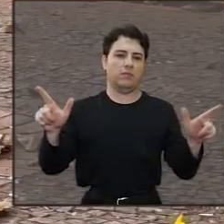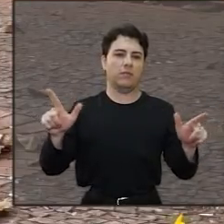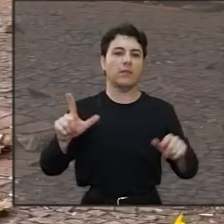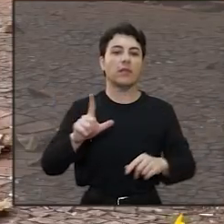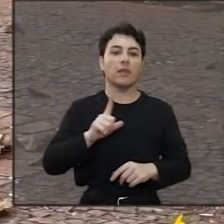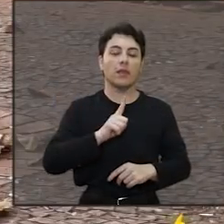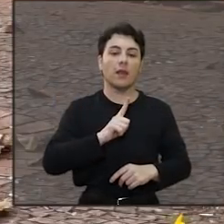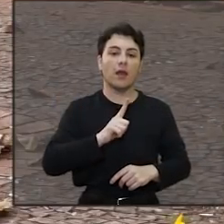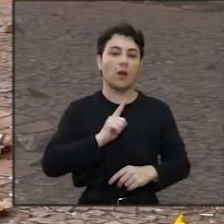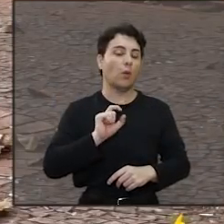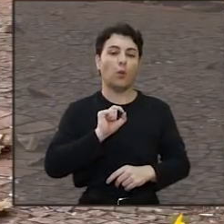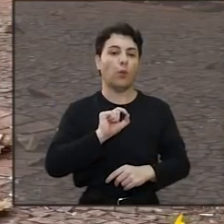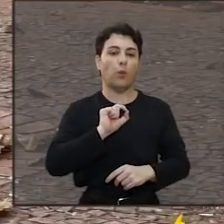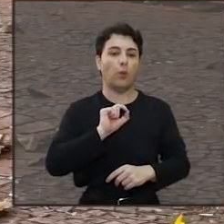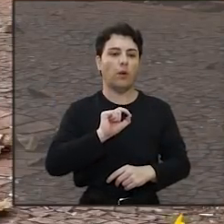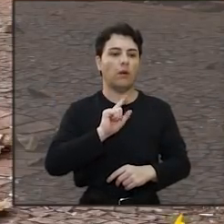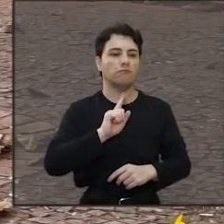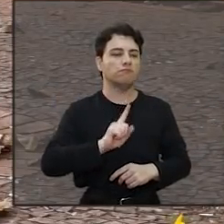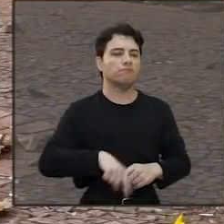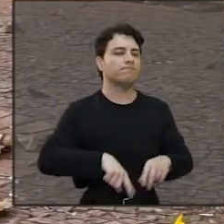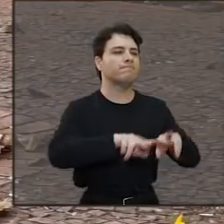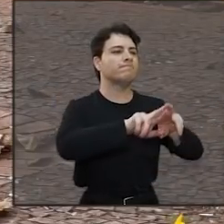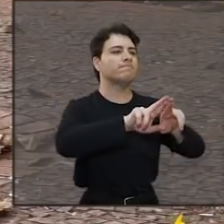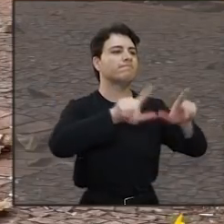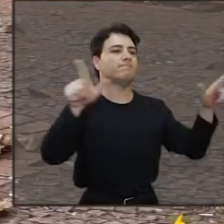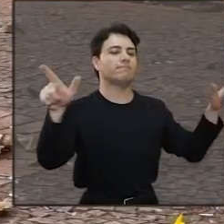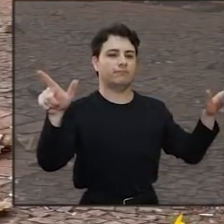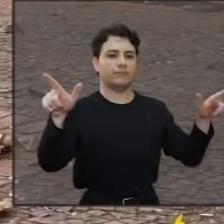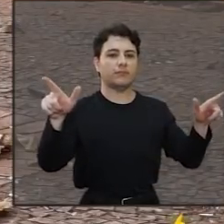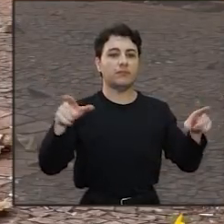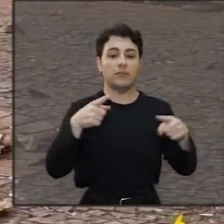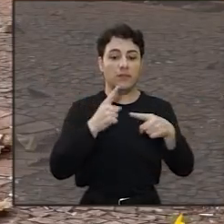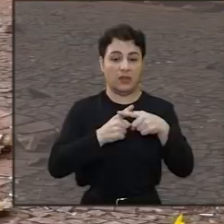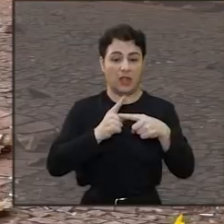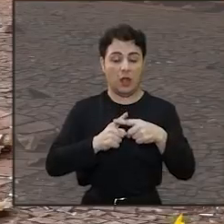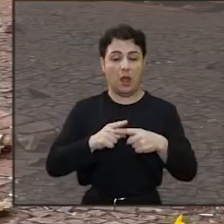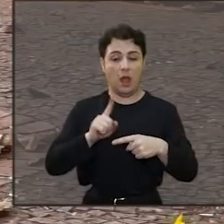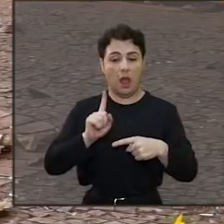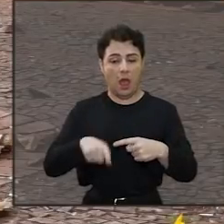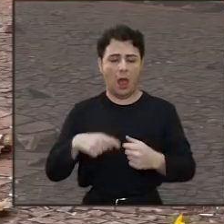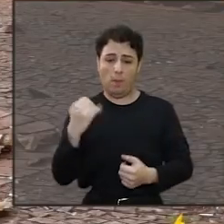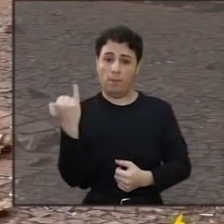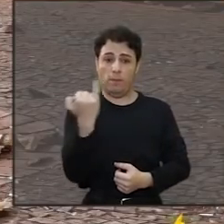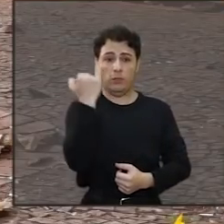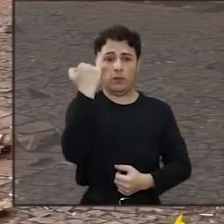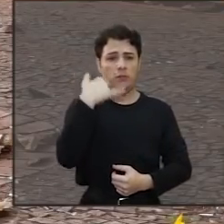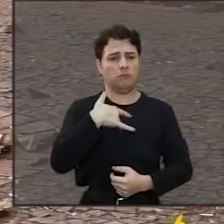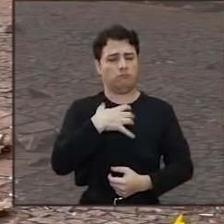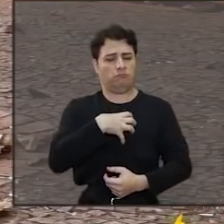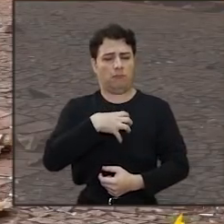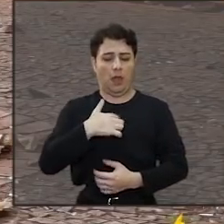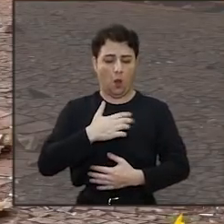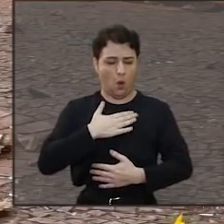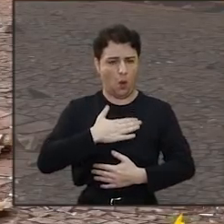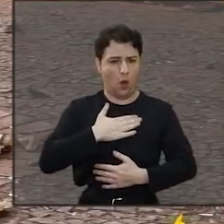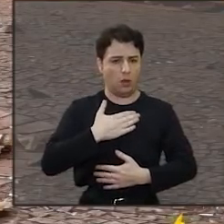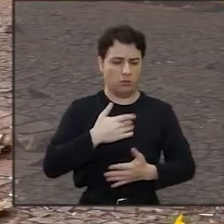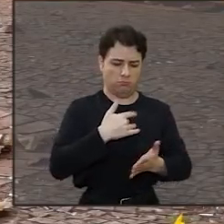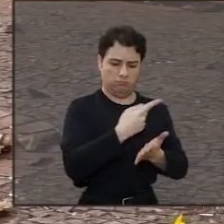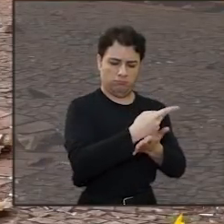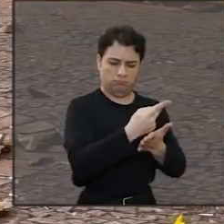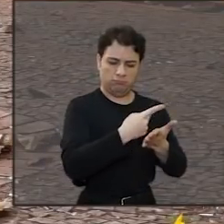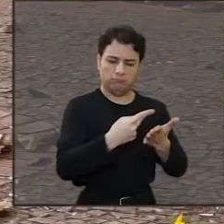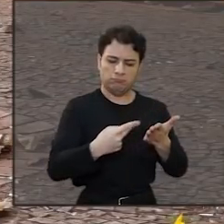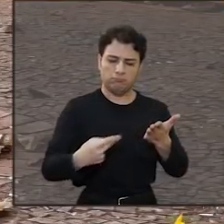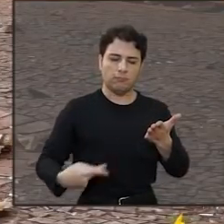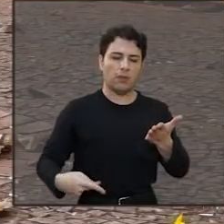tranquilo e que oferece alguma coisa de fora do concreto, sabe? E isso tem